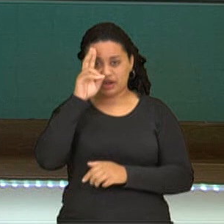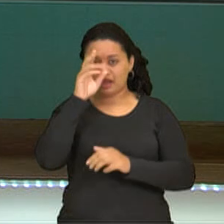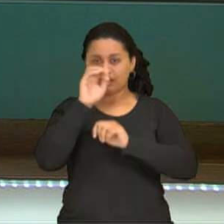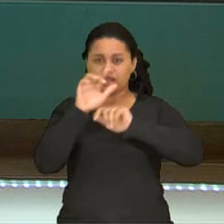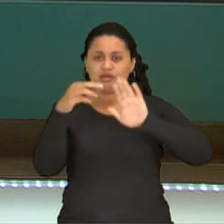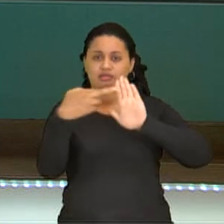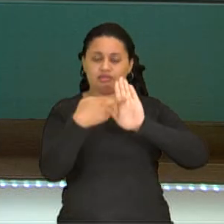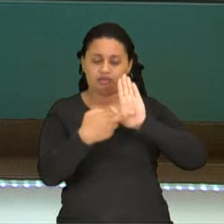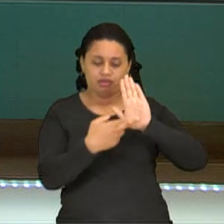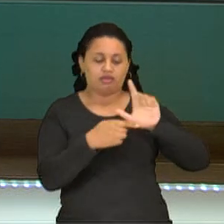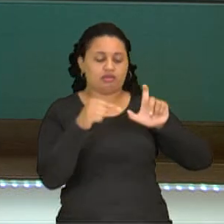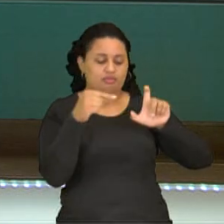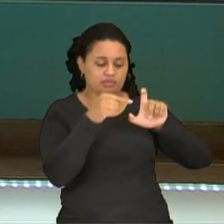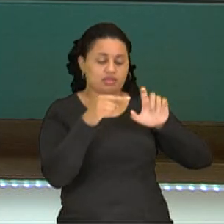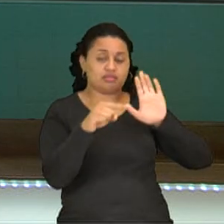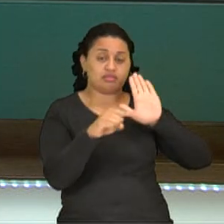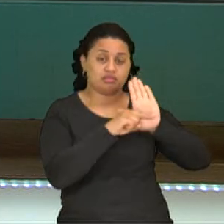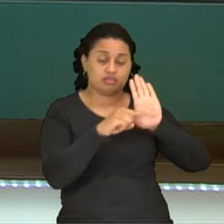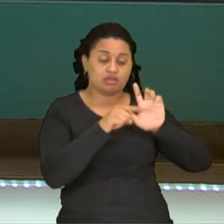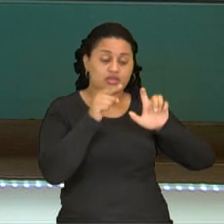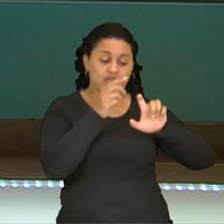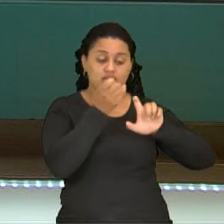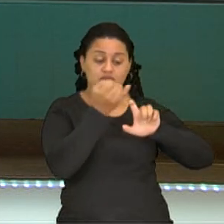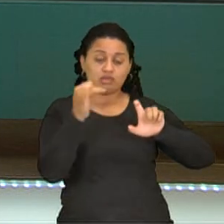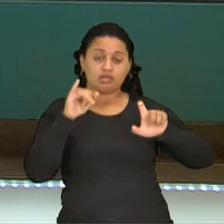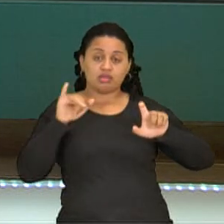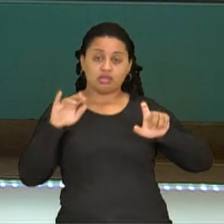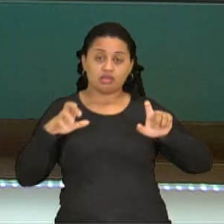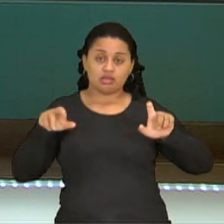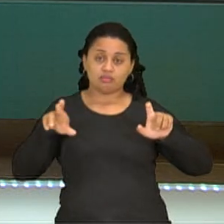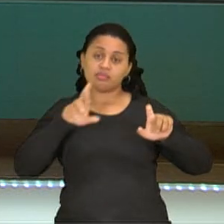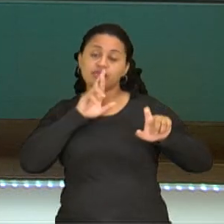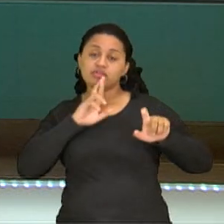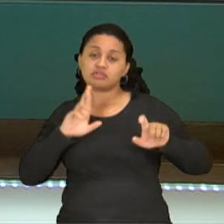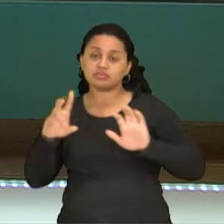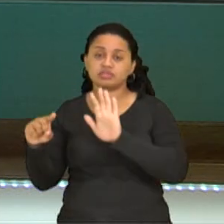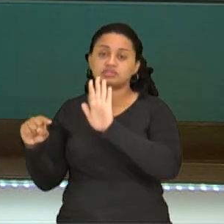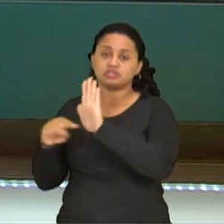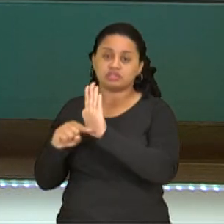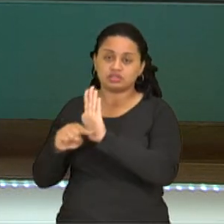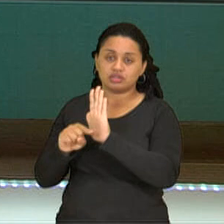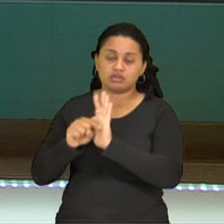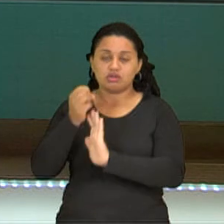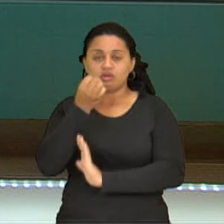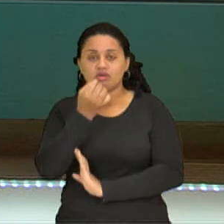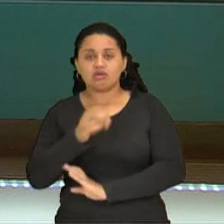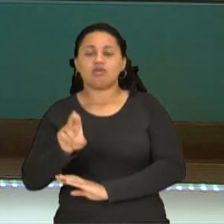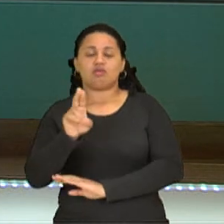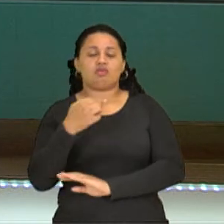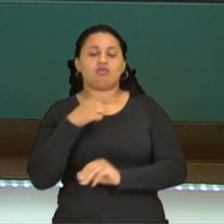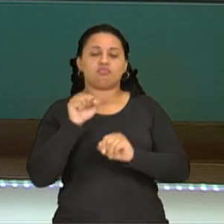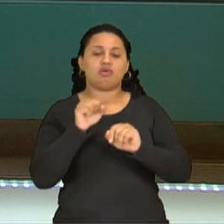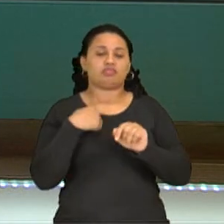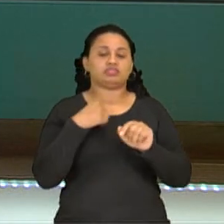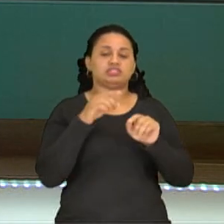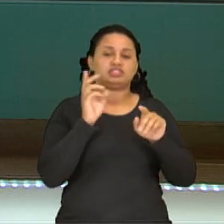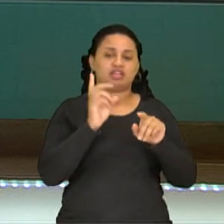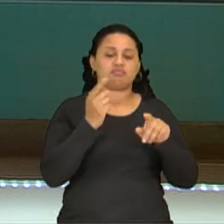base negativa com expoente ímpar, resultado negativo, ou você pode fazer a regrinha do